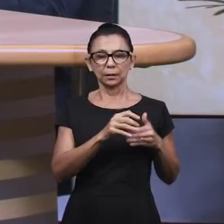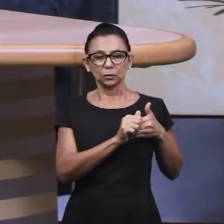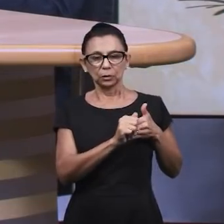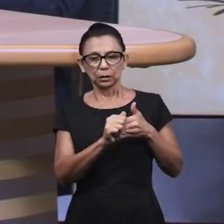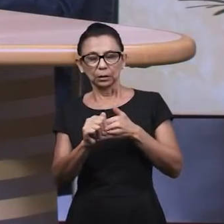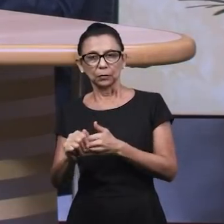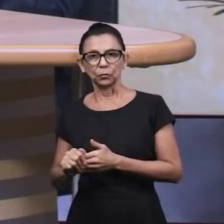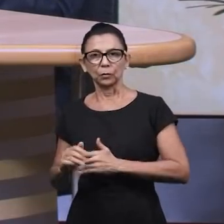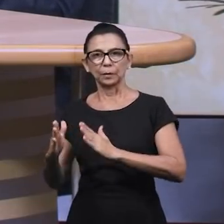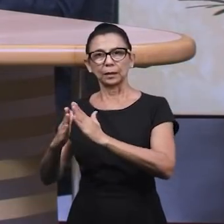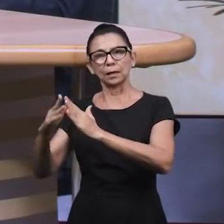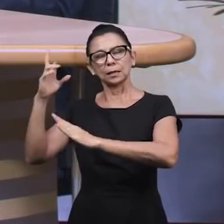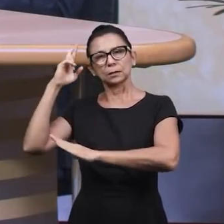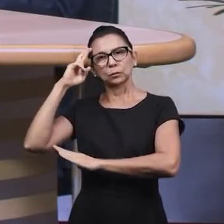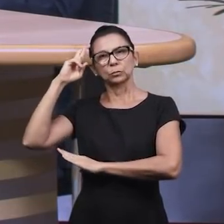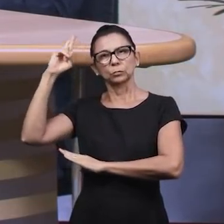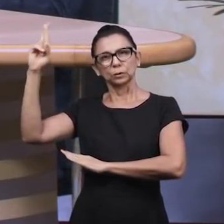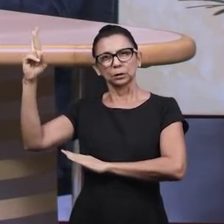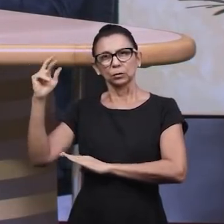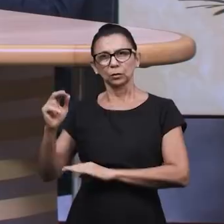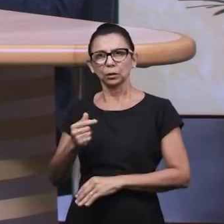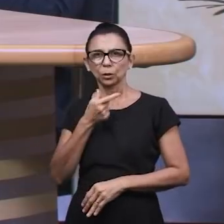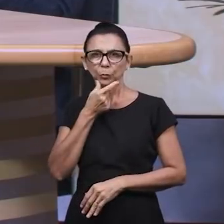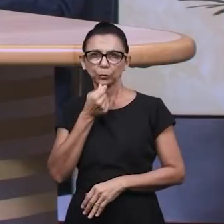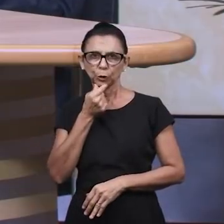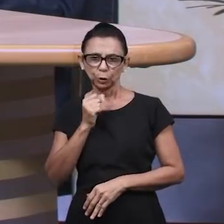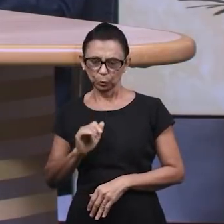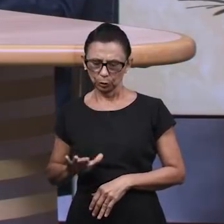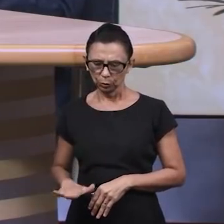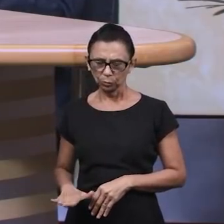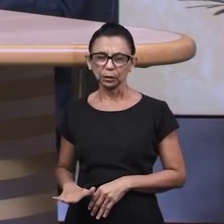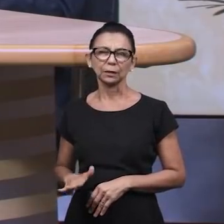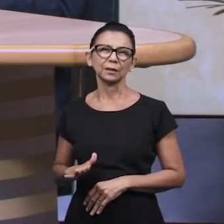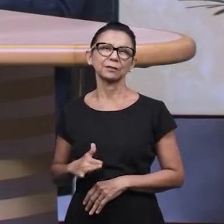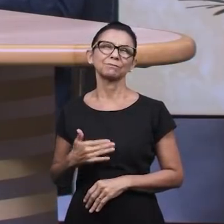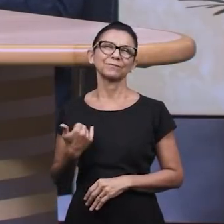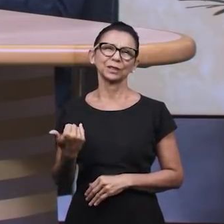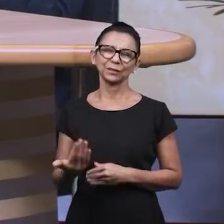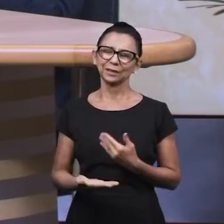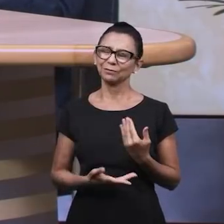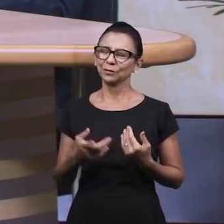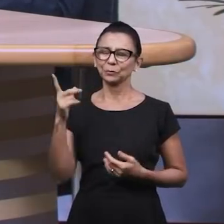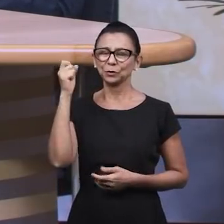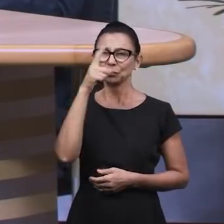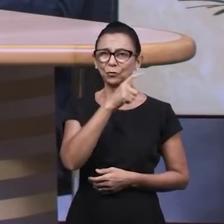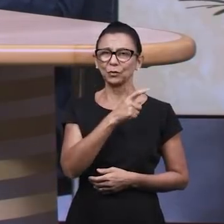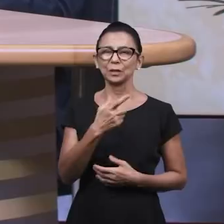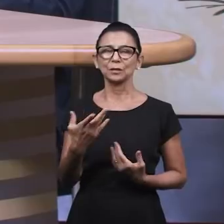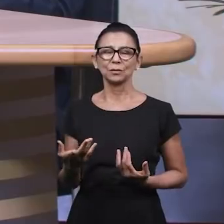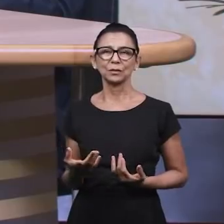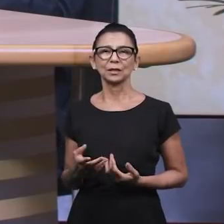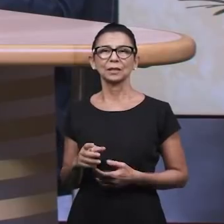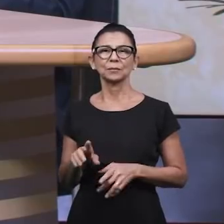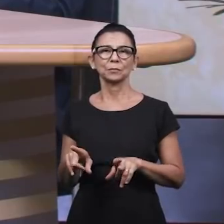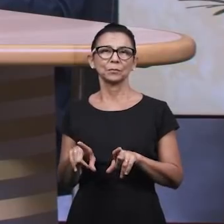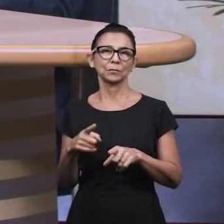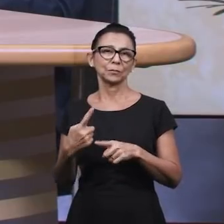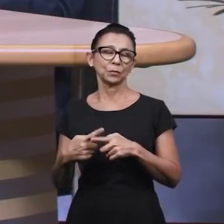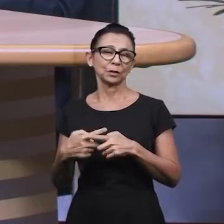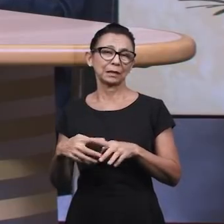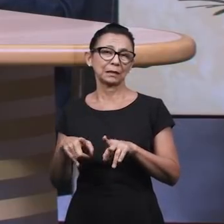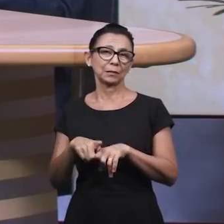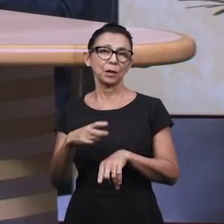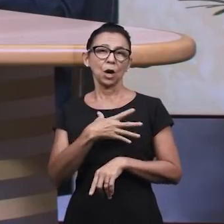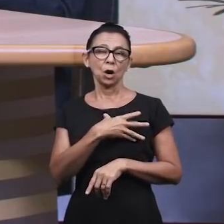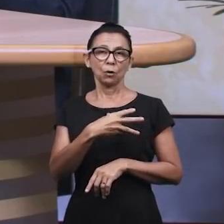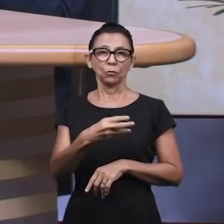a convivência dele com os filhos de Eli, que eram filhos repreensíveis. Então ele enfrentou muita luta ali em função disso, né,